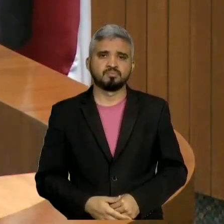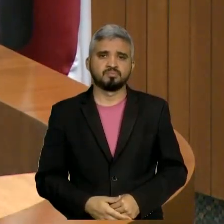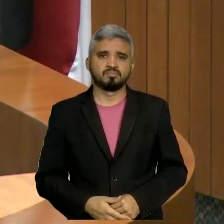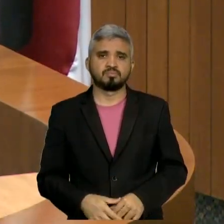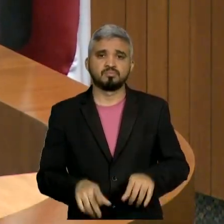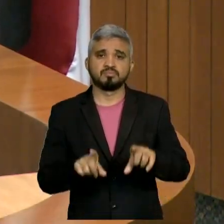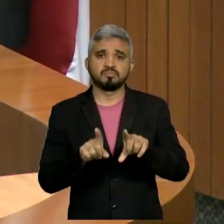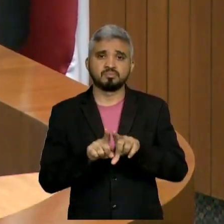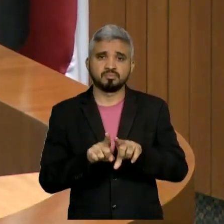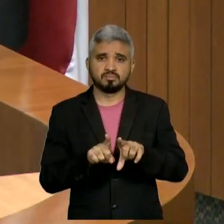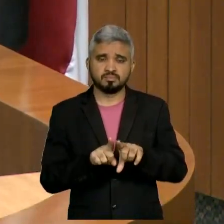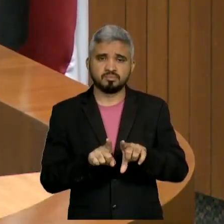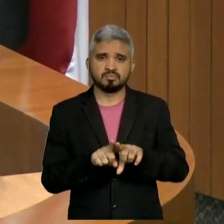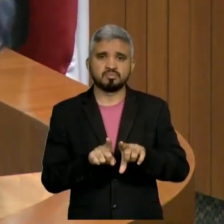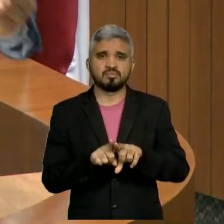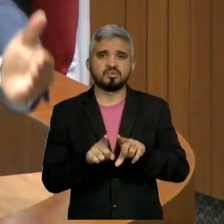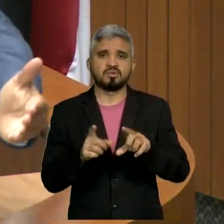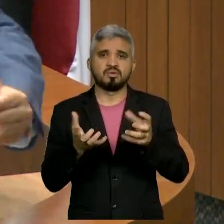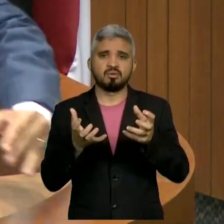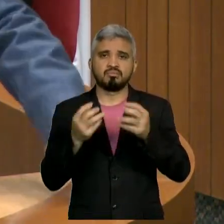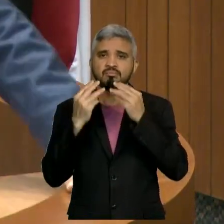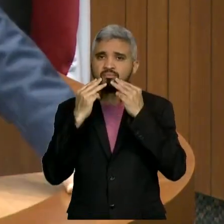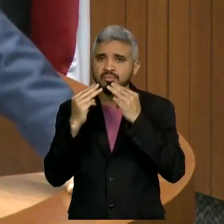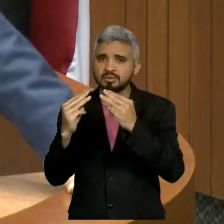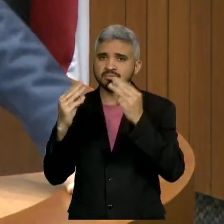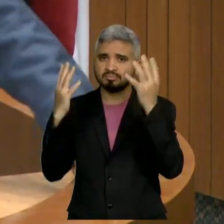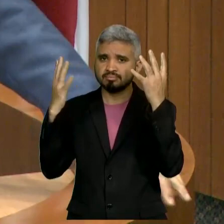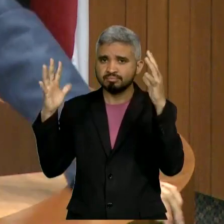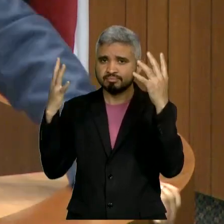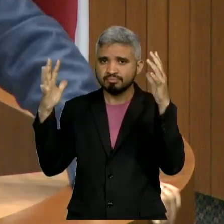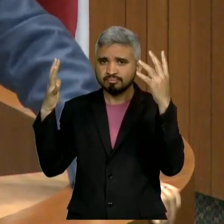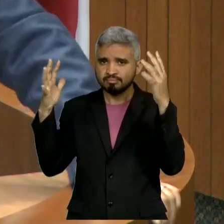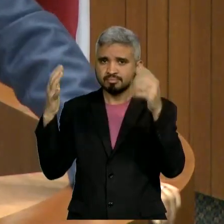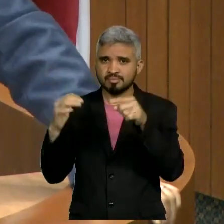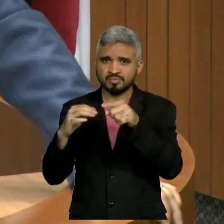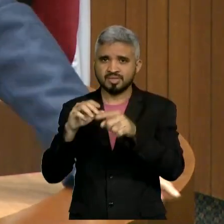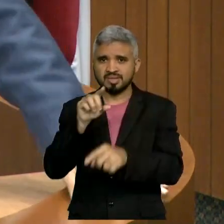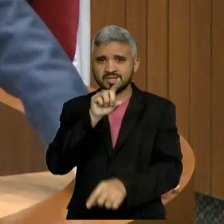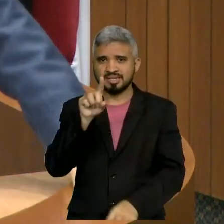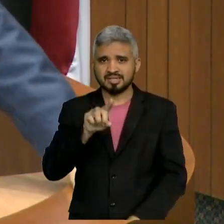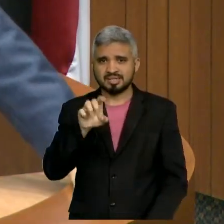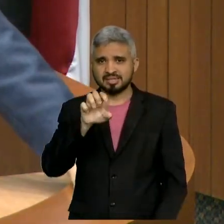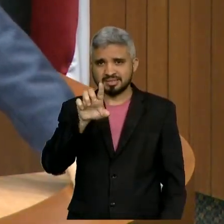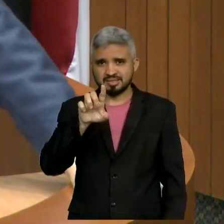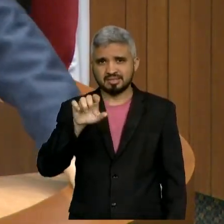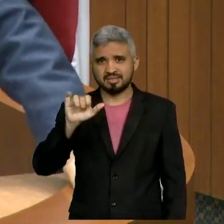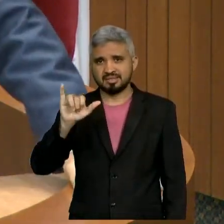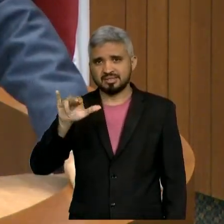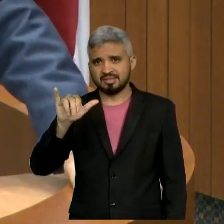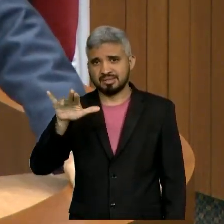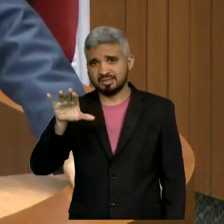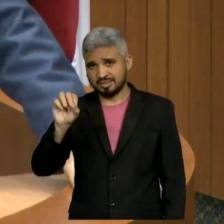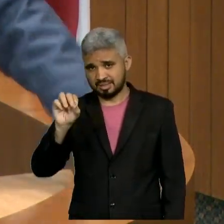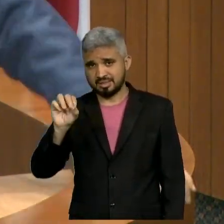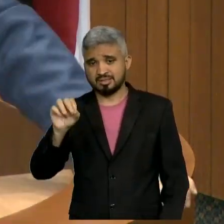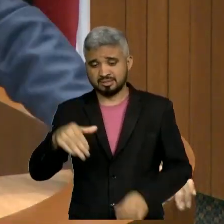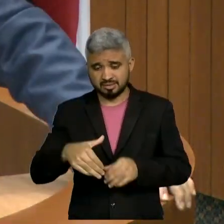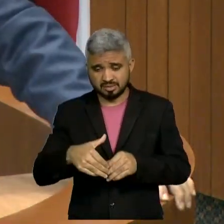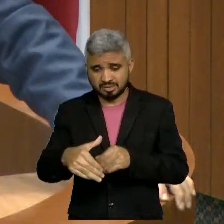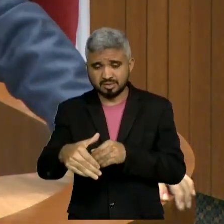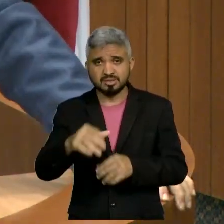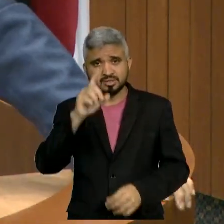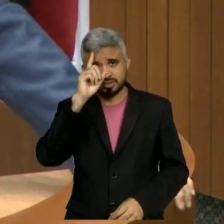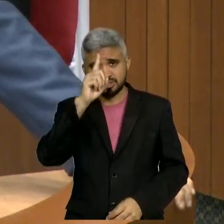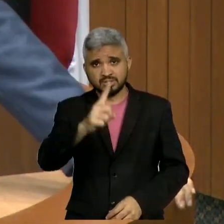de outra forma, parabenizar, deputado Zé Inácio, você que é de Bequimão, o evento que vai ter agora no dia 21, que é